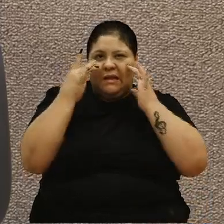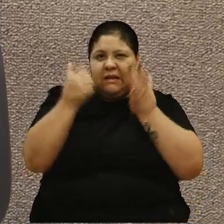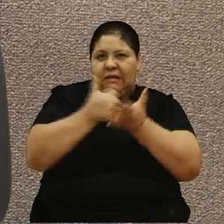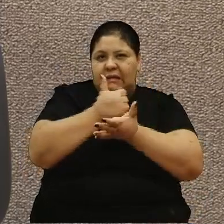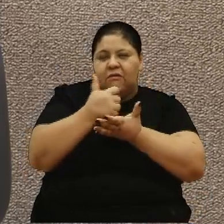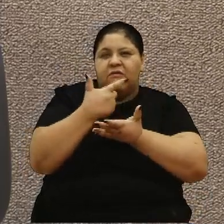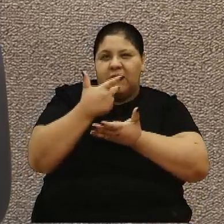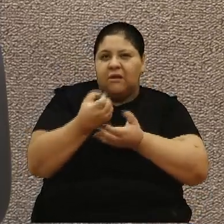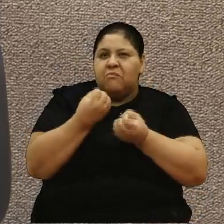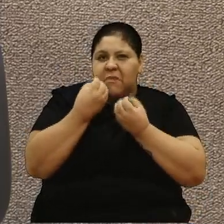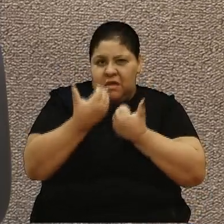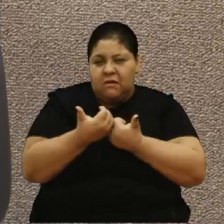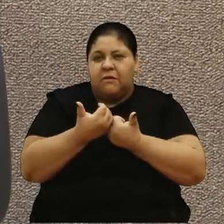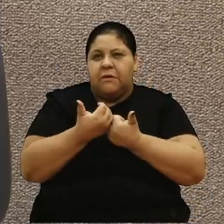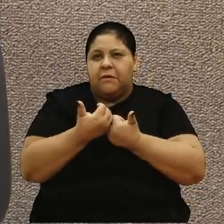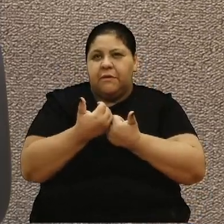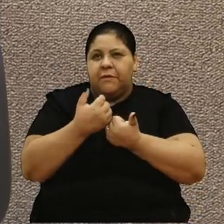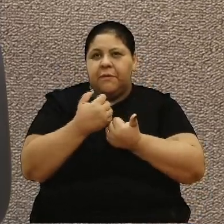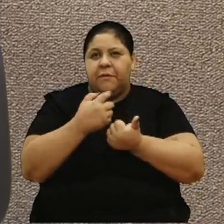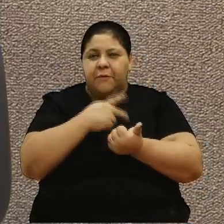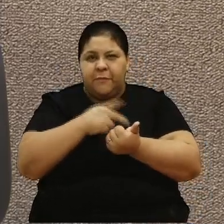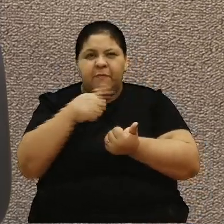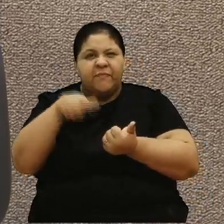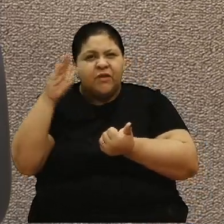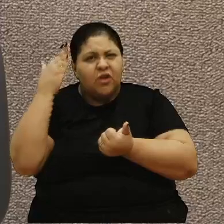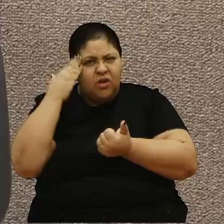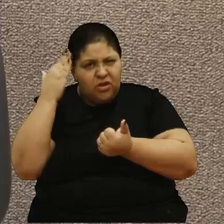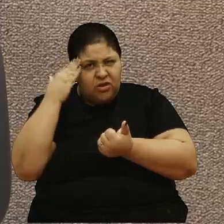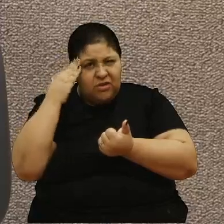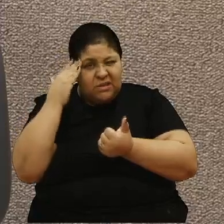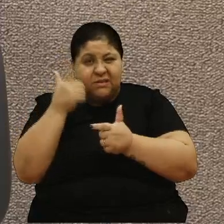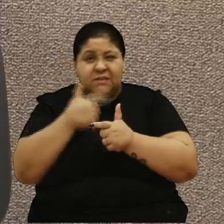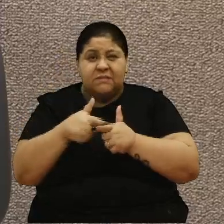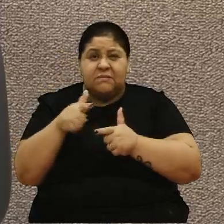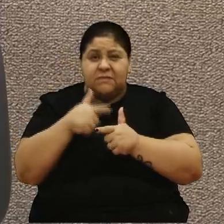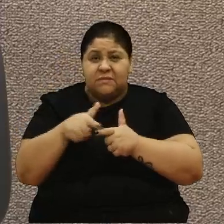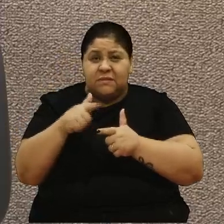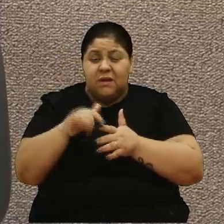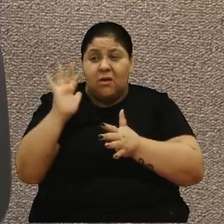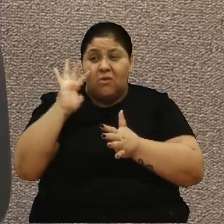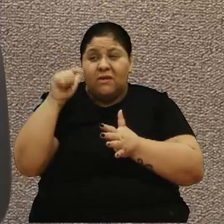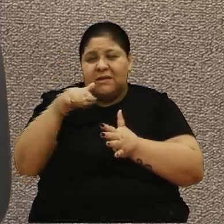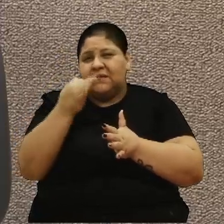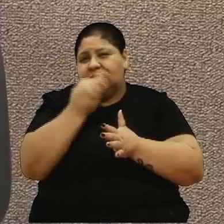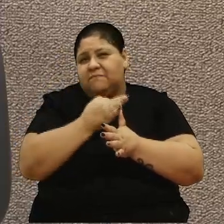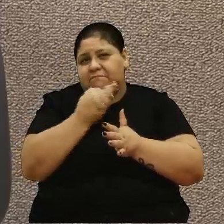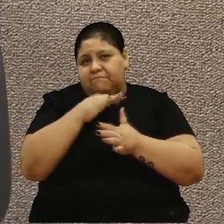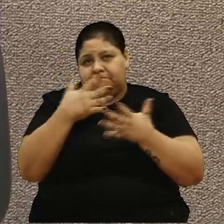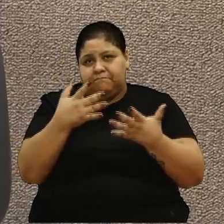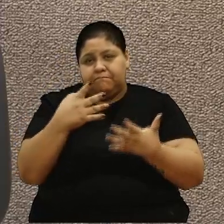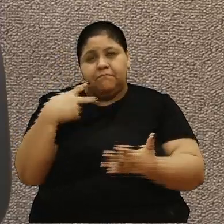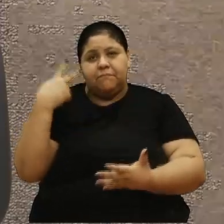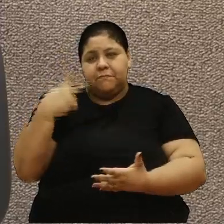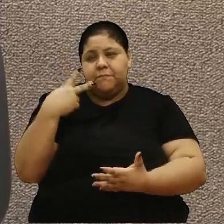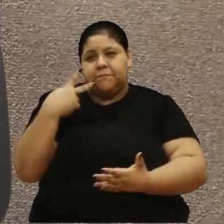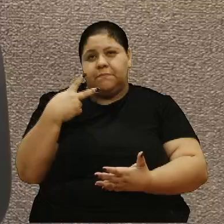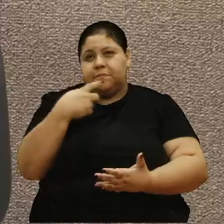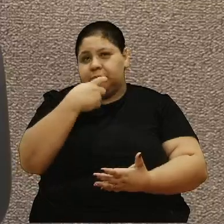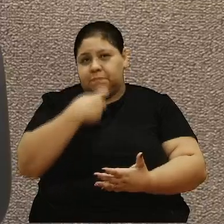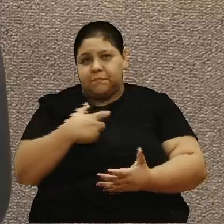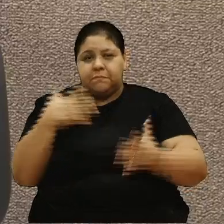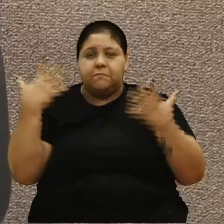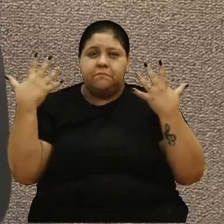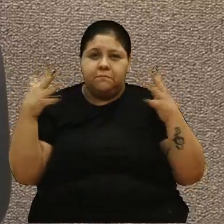muito bem pelo nosso presidente. Nós sabemos dessas mazelas que são acometidas na nossa sociedade. Então, vereador Cristiano, parabéns pela sua